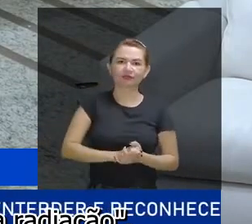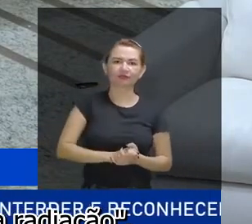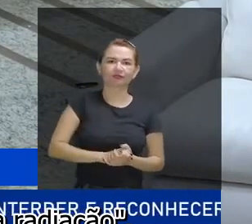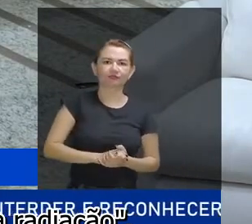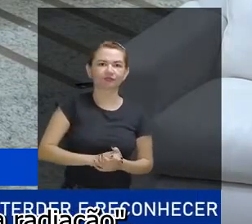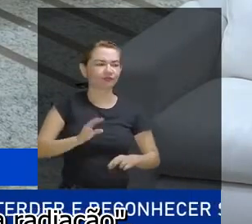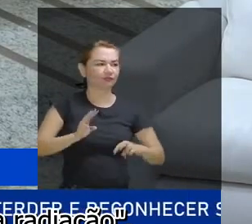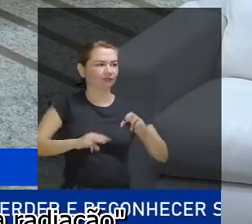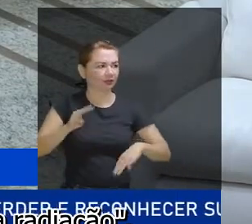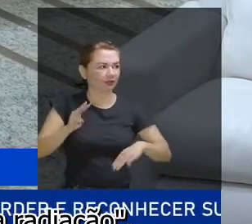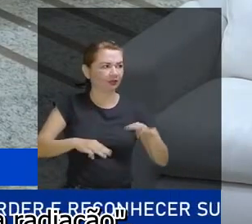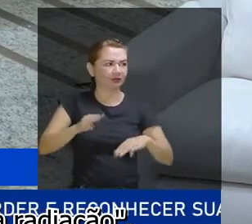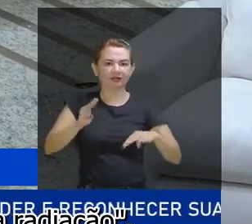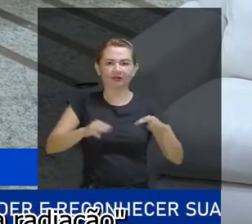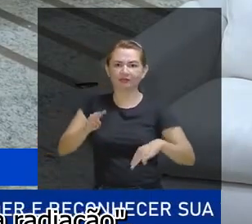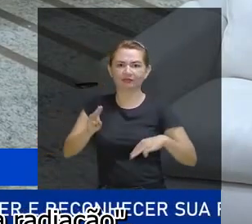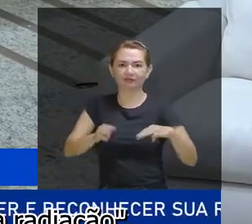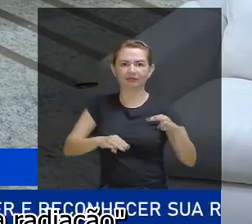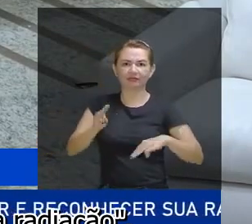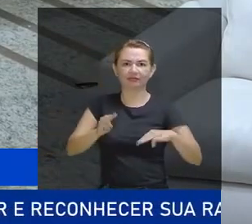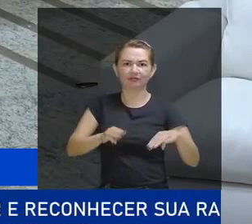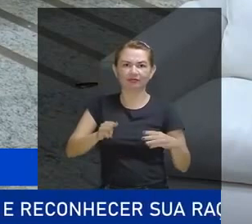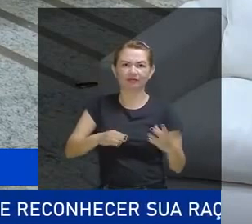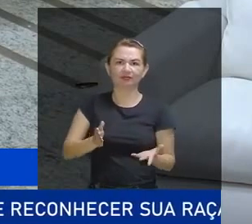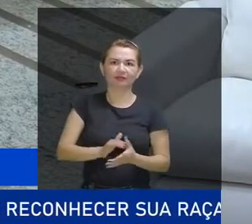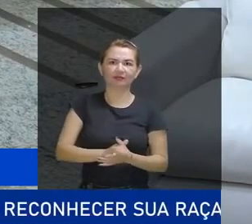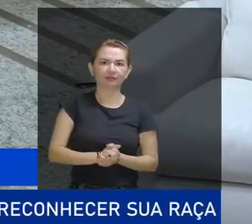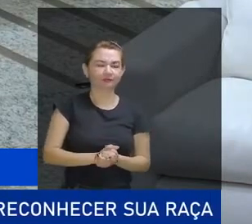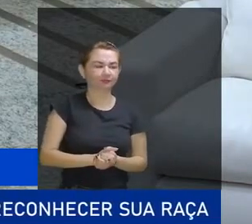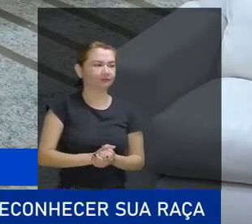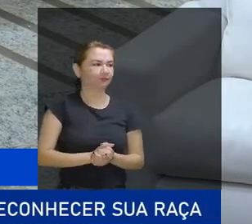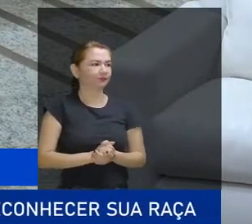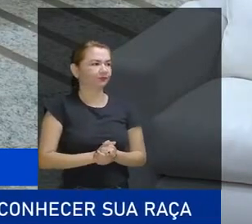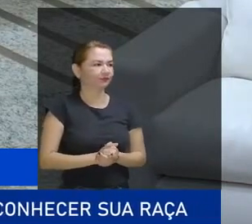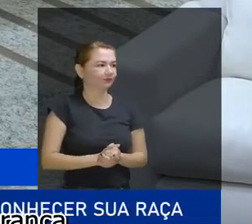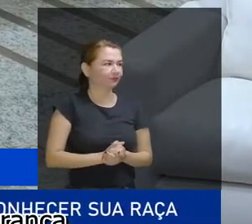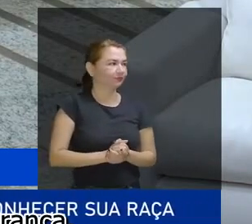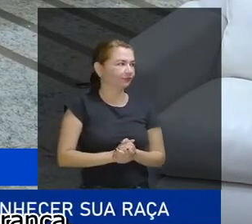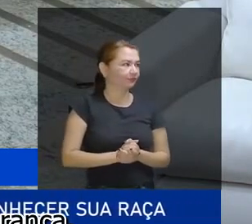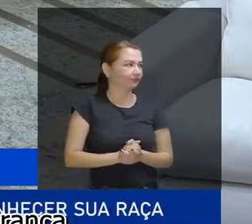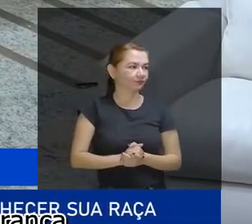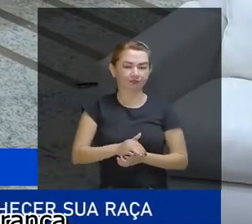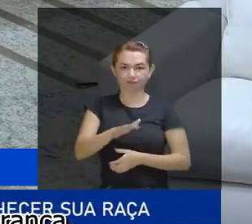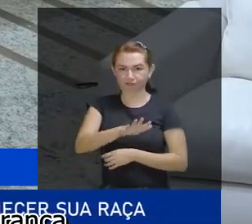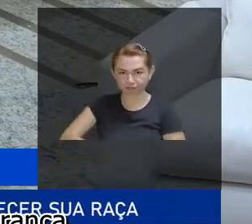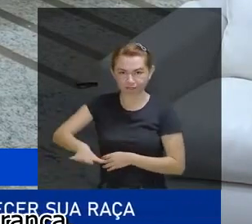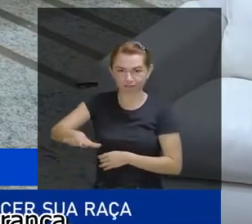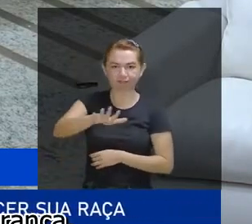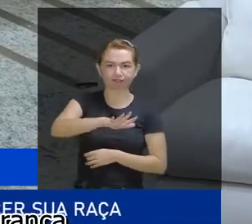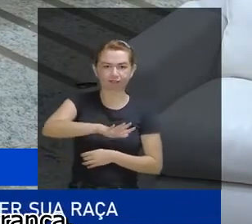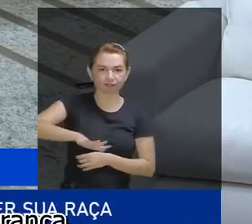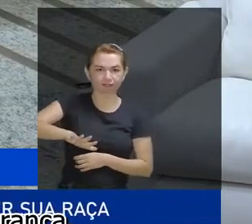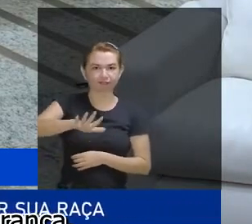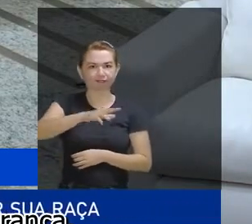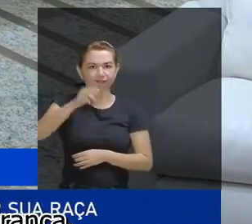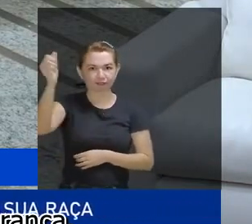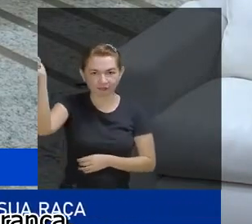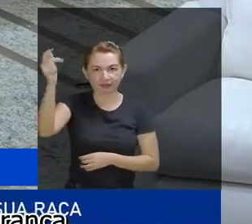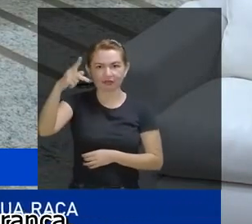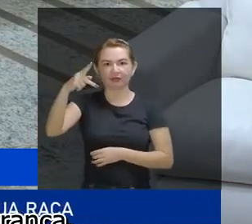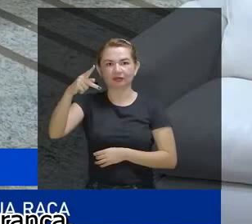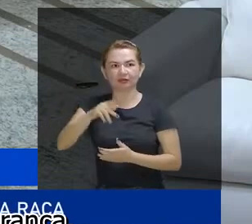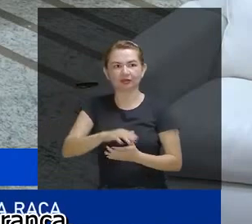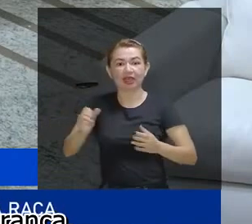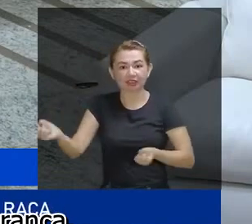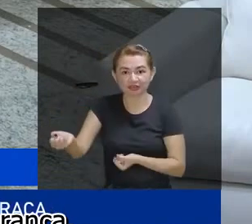querem plantar a radiação. Salve esse mastro, salve essa fé,